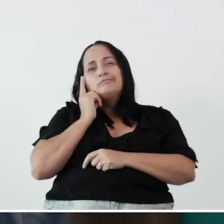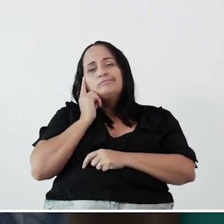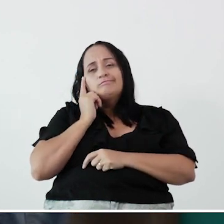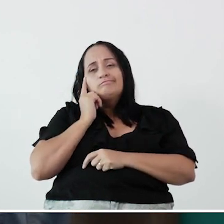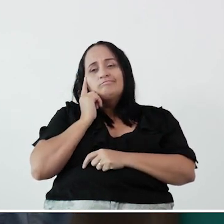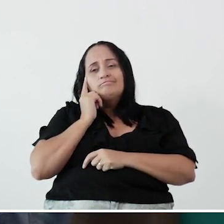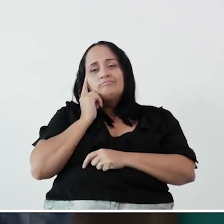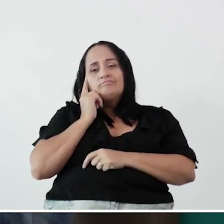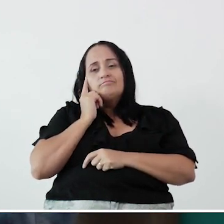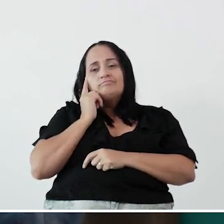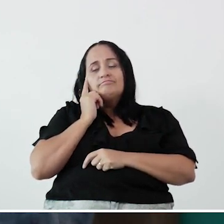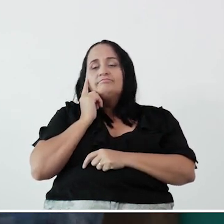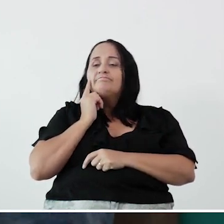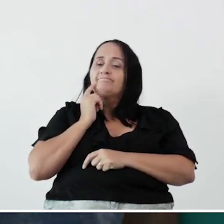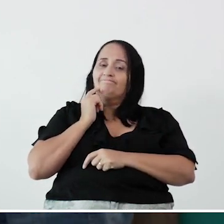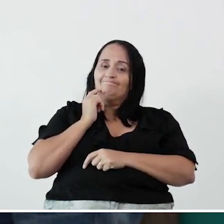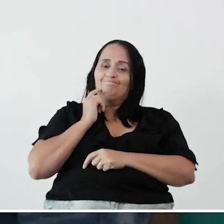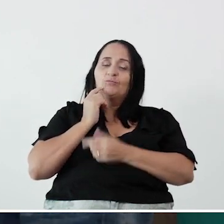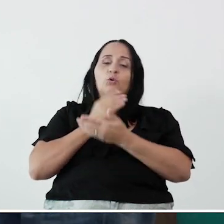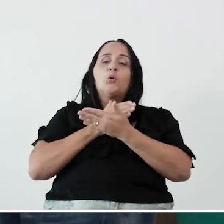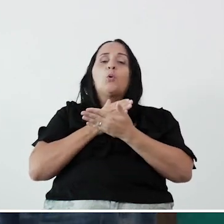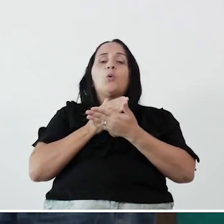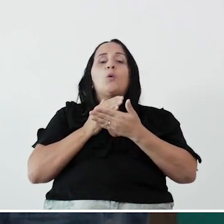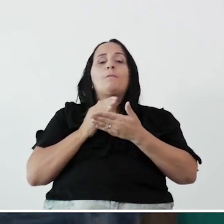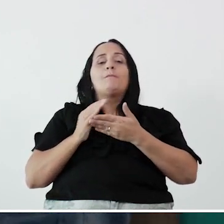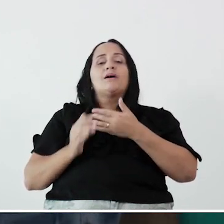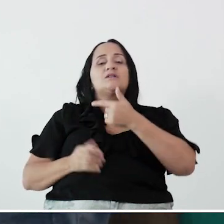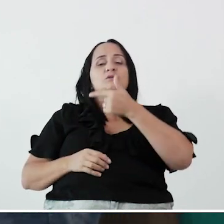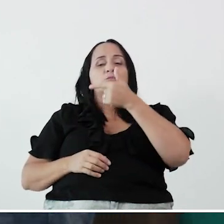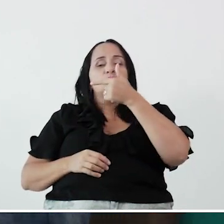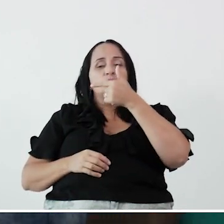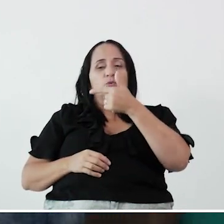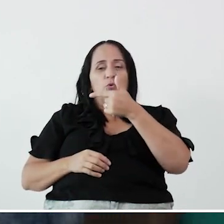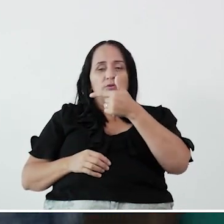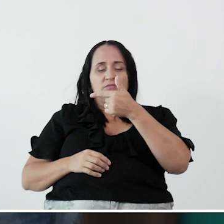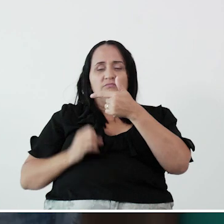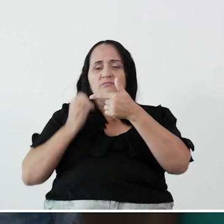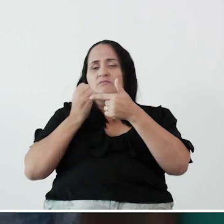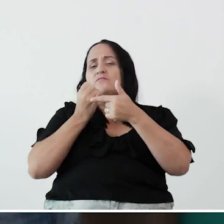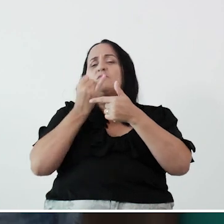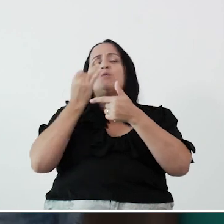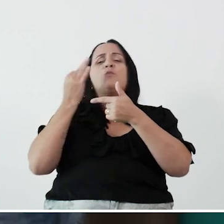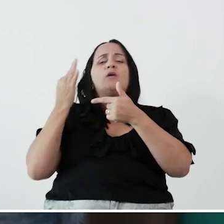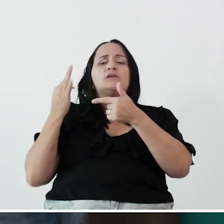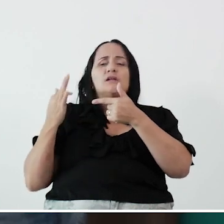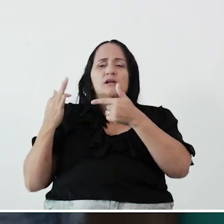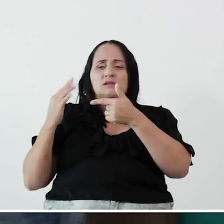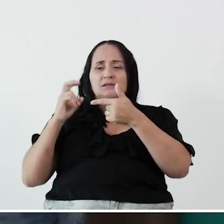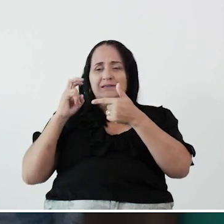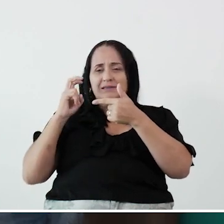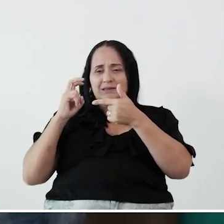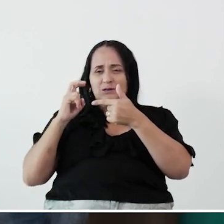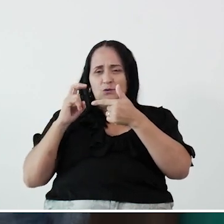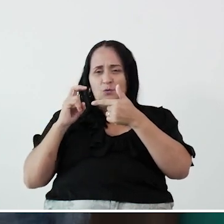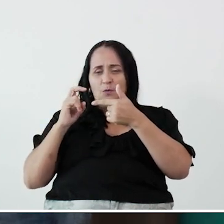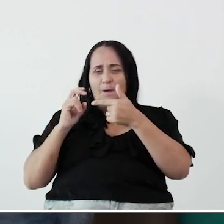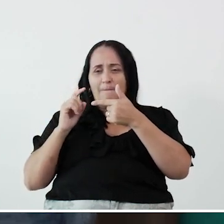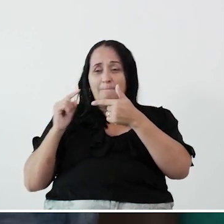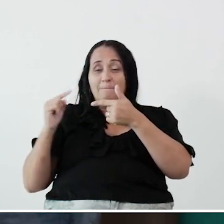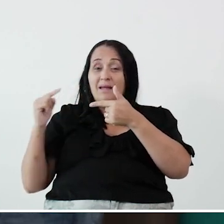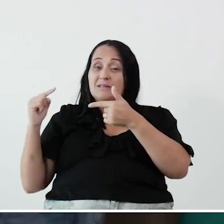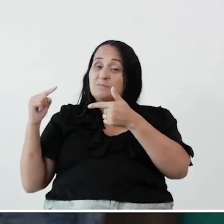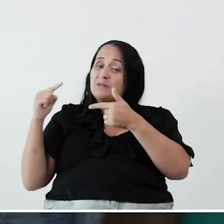operação a partir do número 2. Vou me deslocar quantas casas? 5 casas. Para